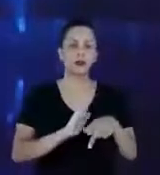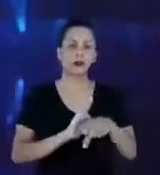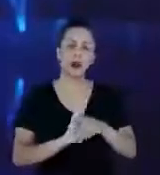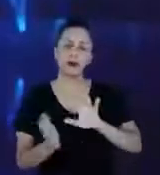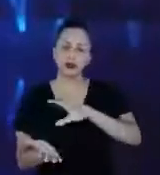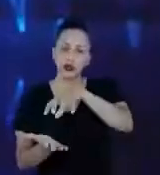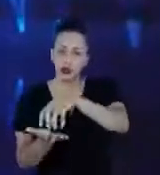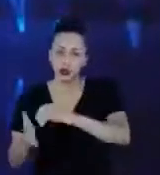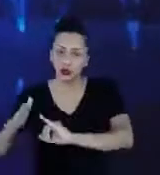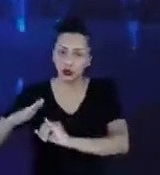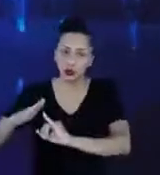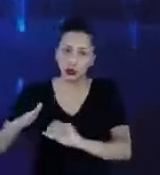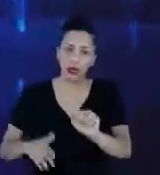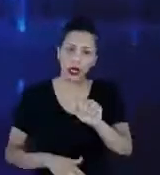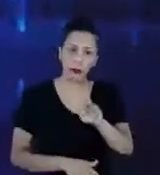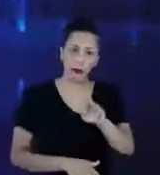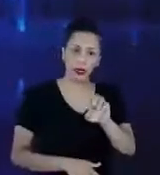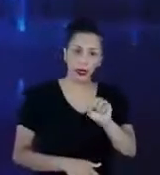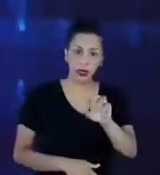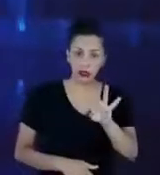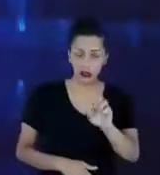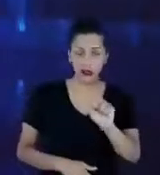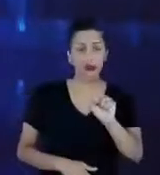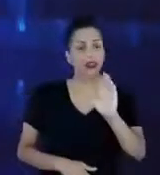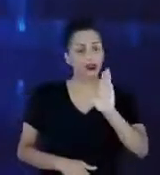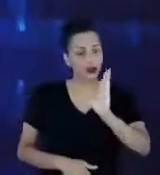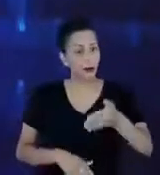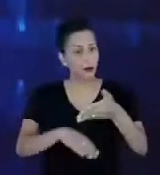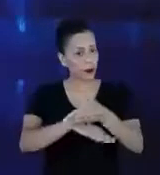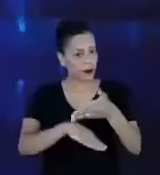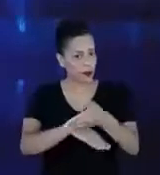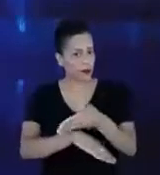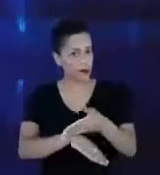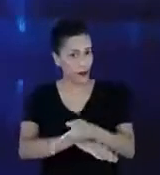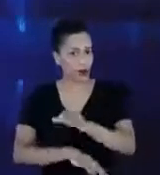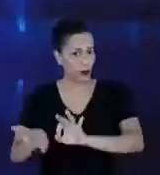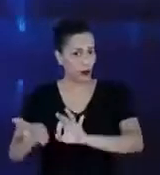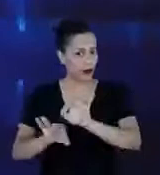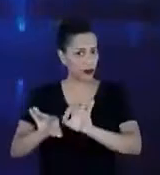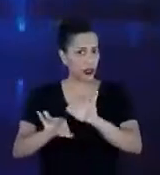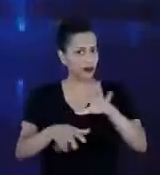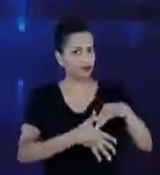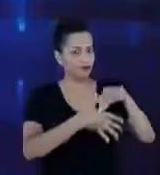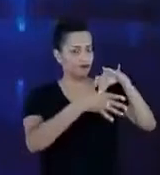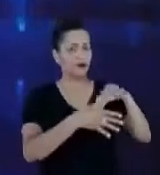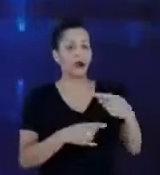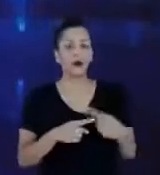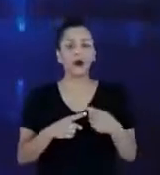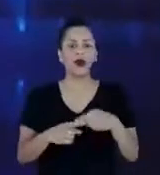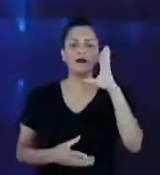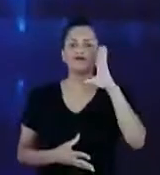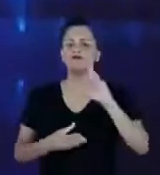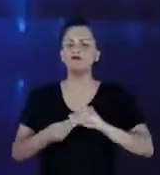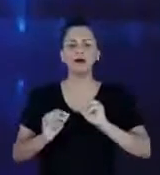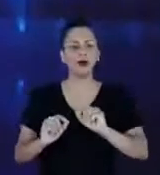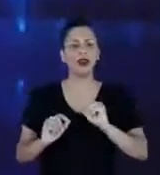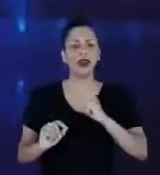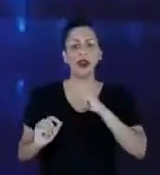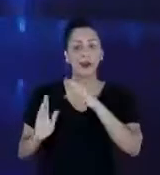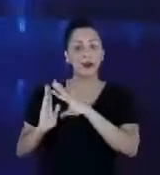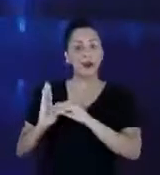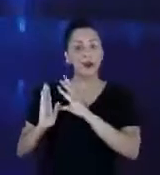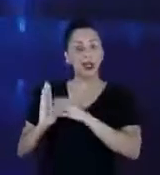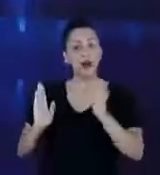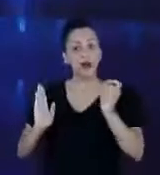candidata para participar na governança desse projeto. Porque nós entendemos que é uma modalidade que vai permitir que possamos